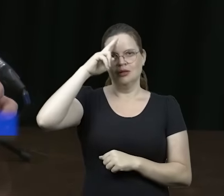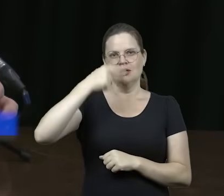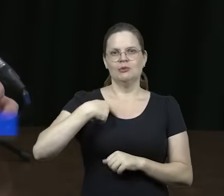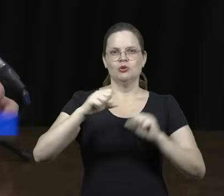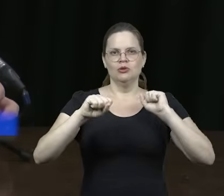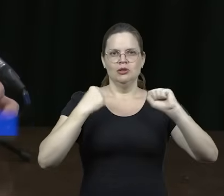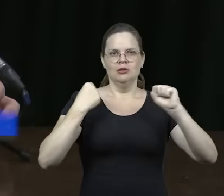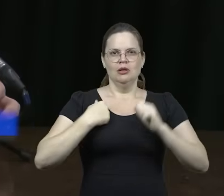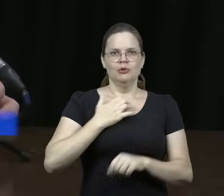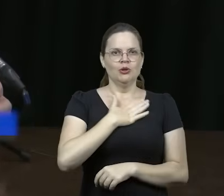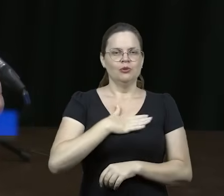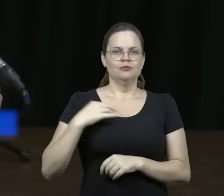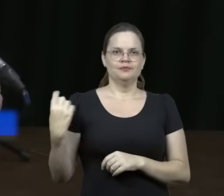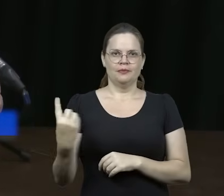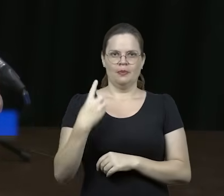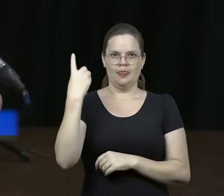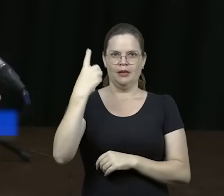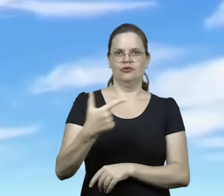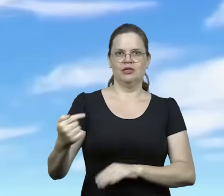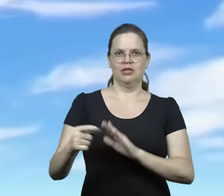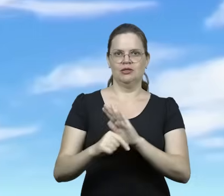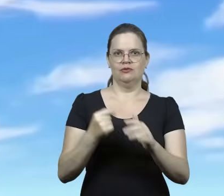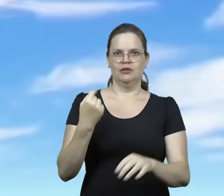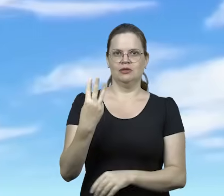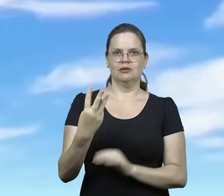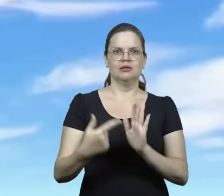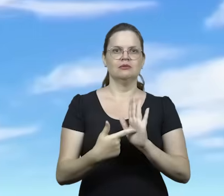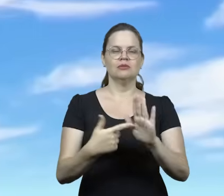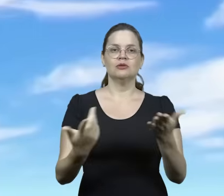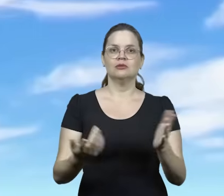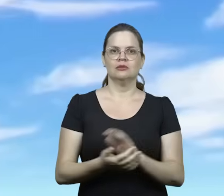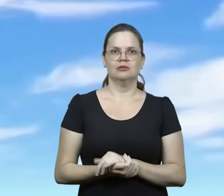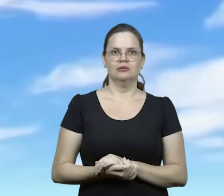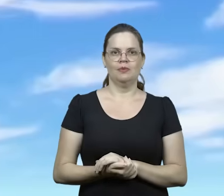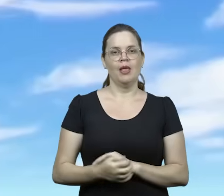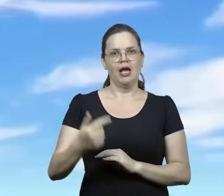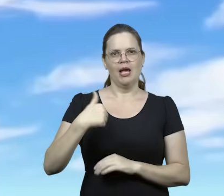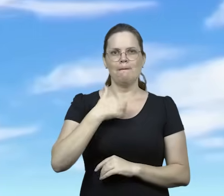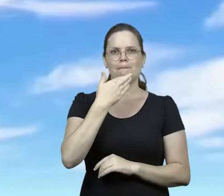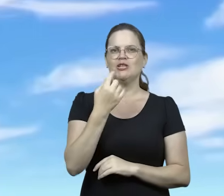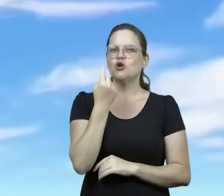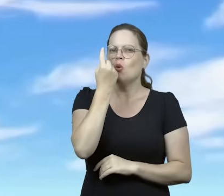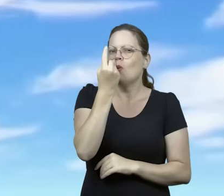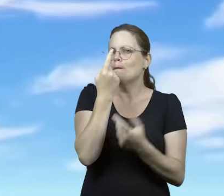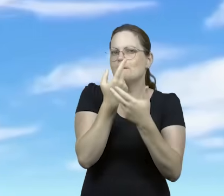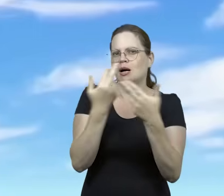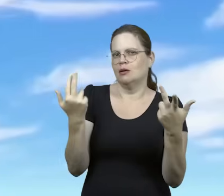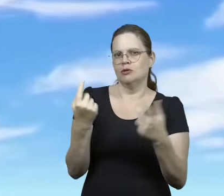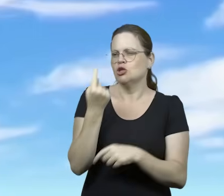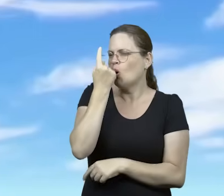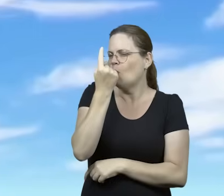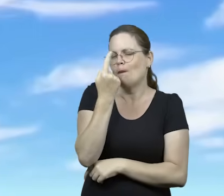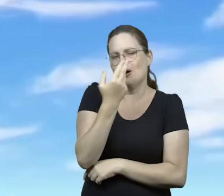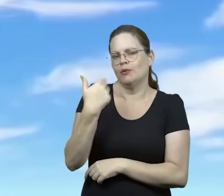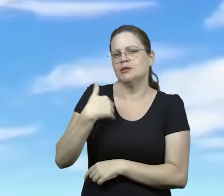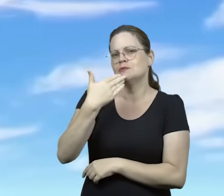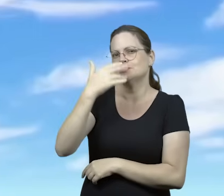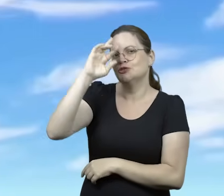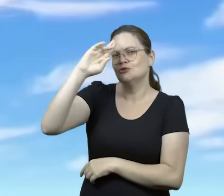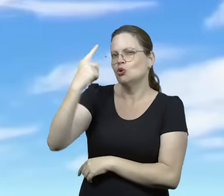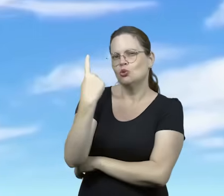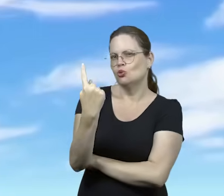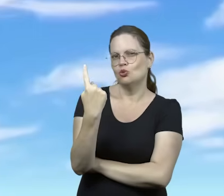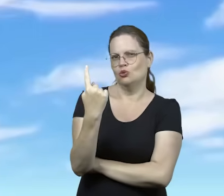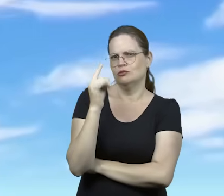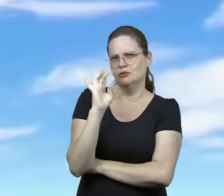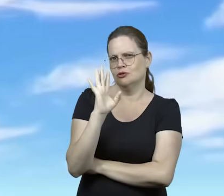muito, que Davi diz assim no Salmo 27: uma coisa pediu o Senhor, Ele não pediu mais que uma coisa. Não, tem uma coisa.